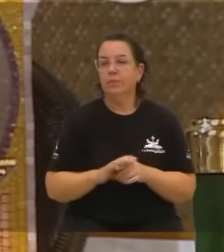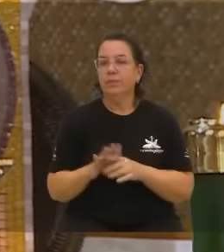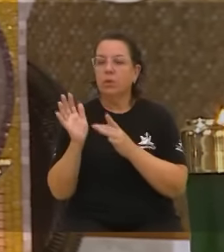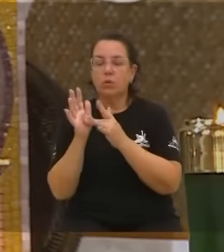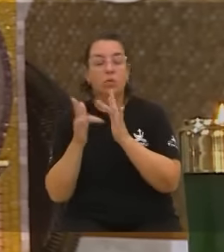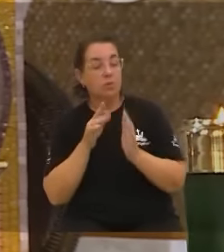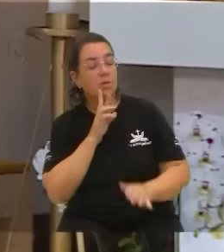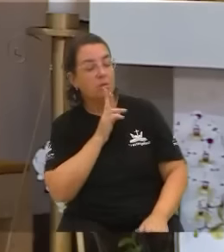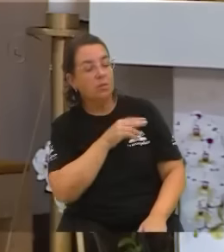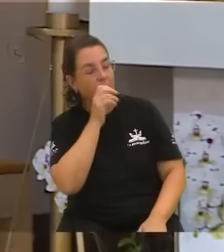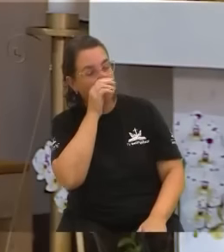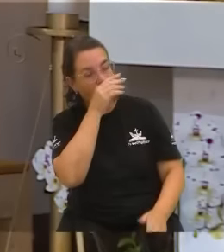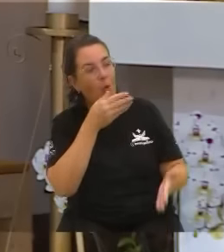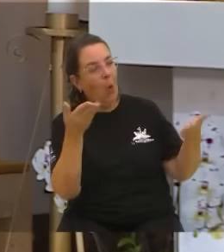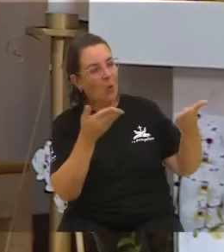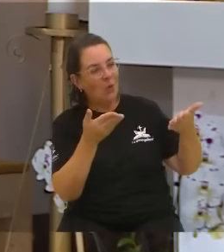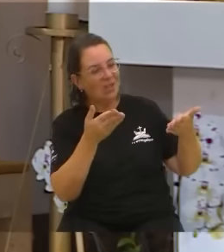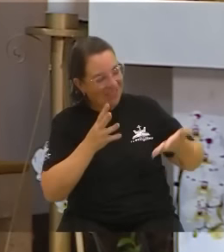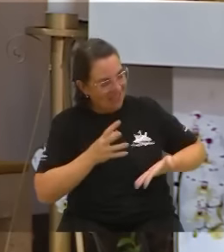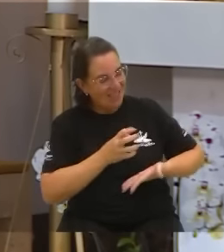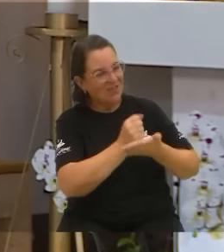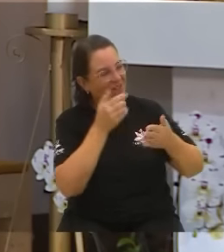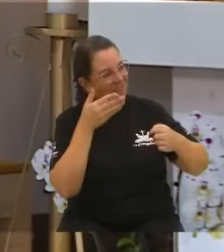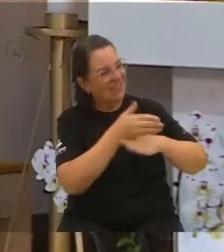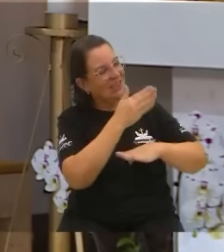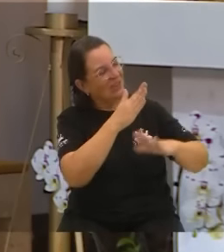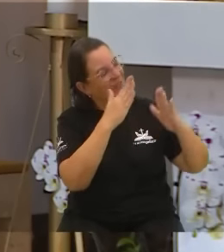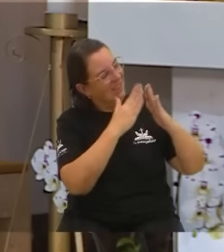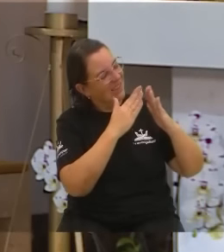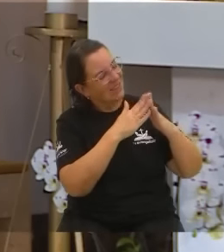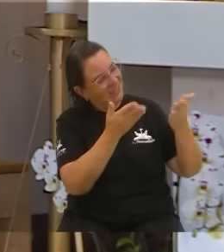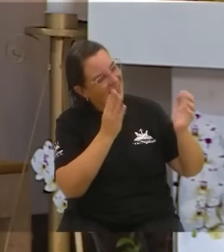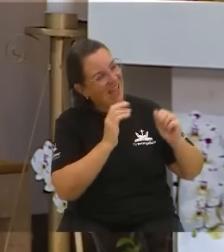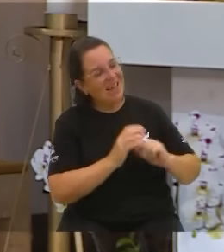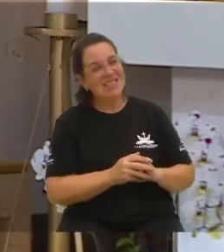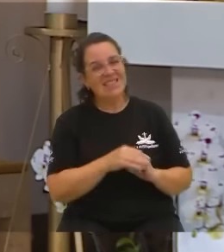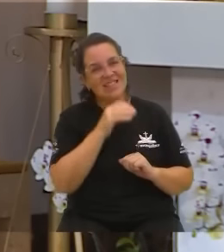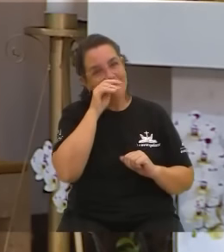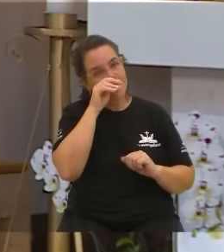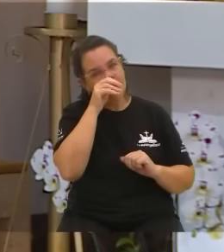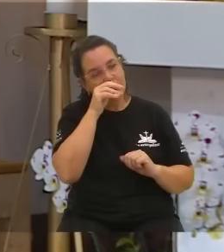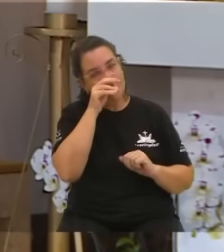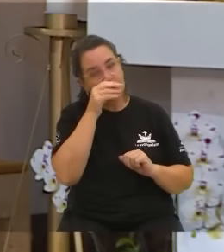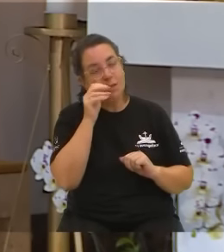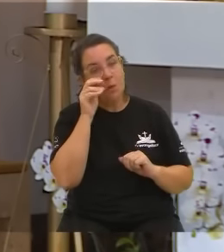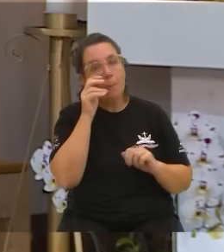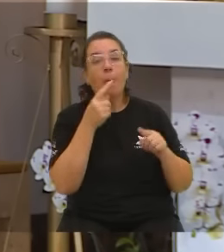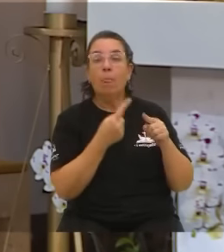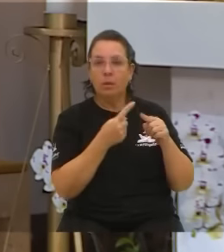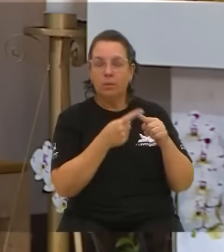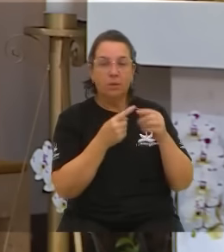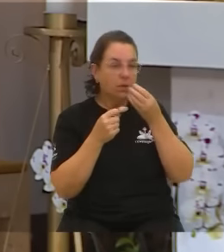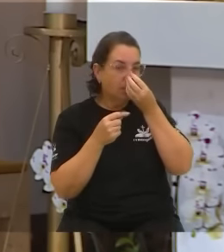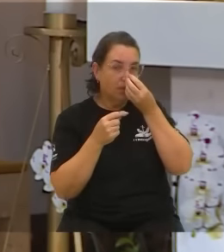disse: hoje a salvação entrou nesta casa, porque também este